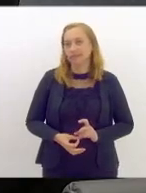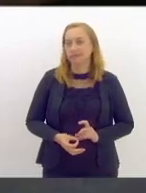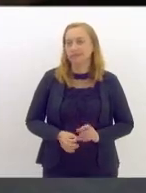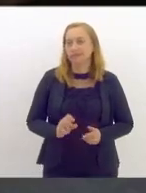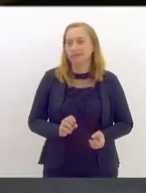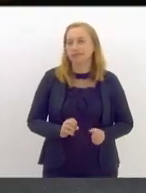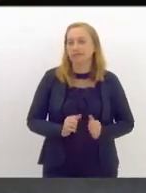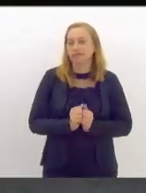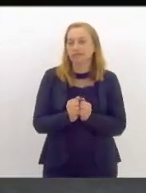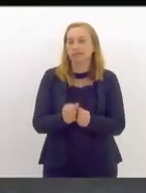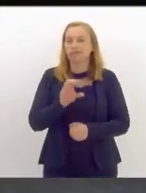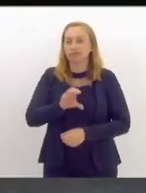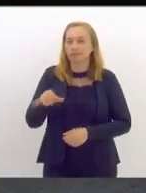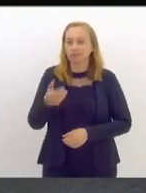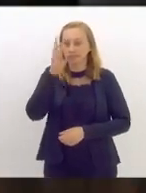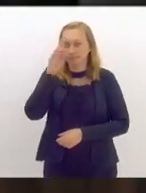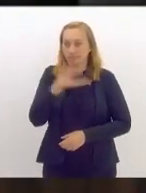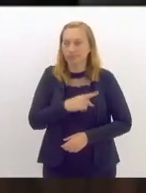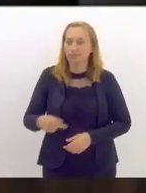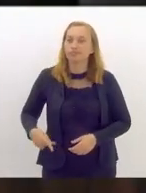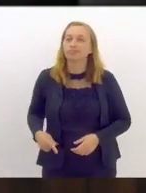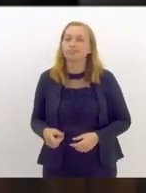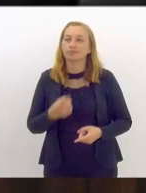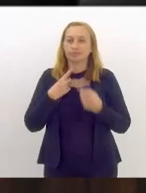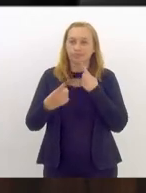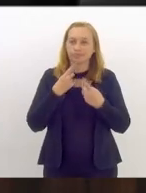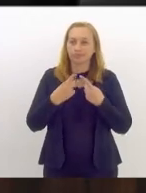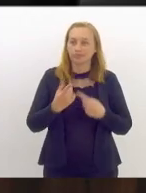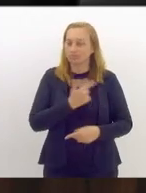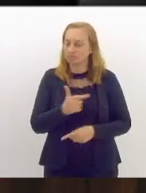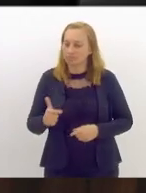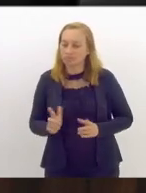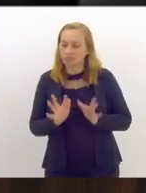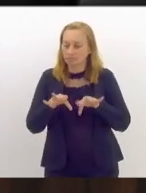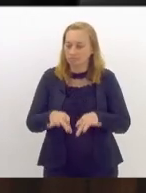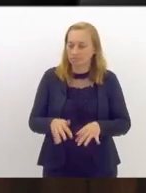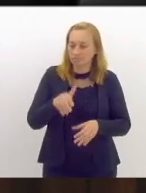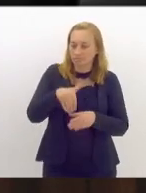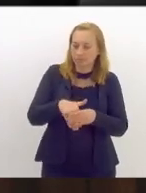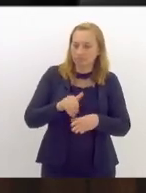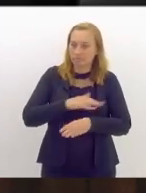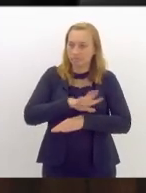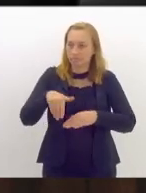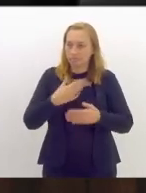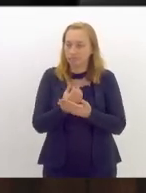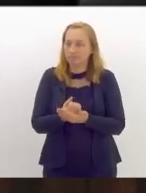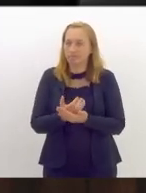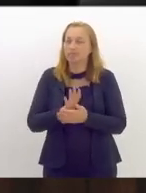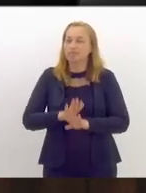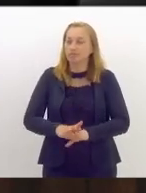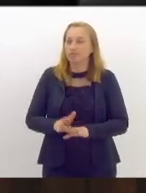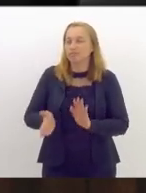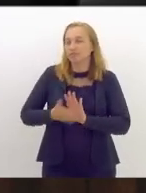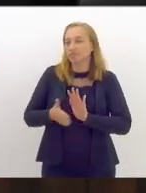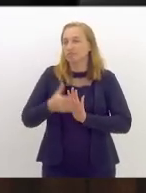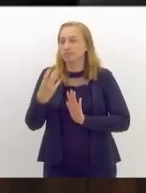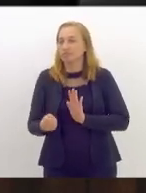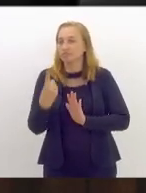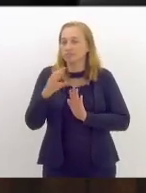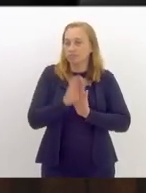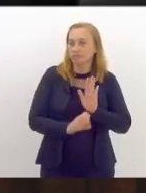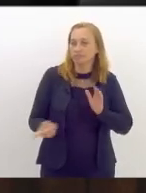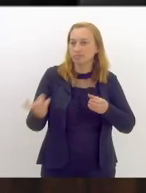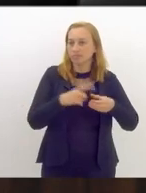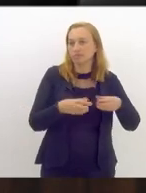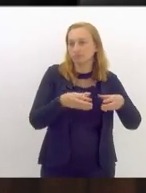acompanha Aparecida ccj senhor presidente os pareceres emitidos em discussão não querer discutir encerrado a discussão apresente proposta recebeu uma Emenda e